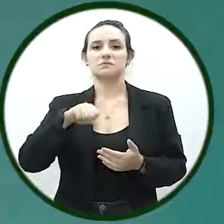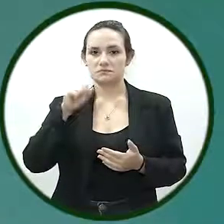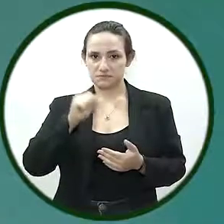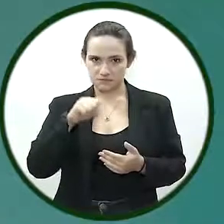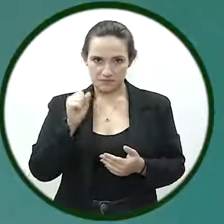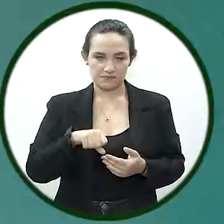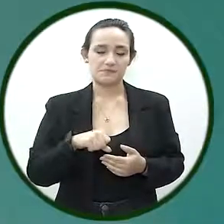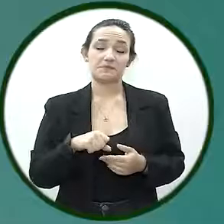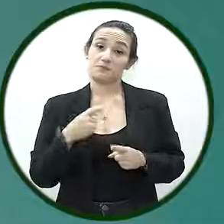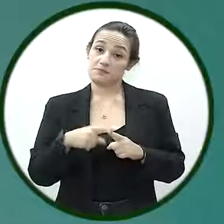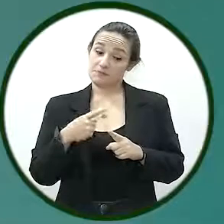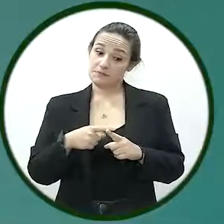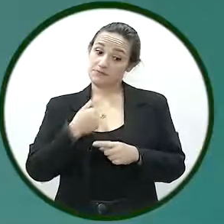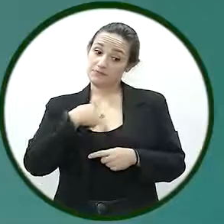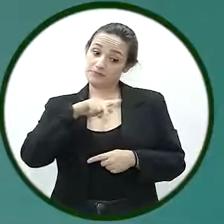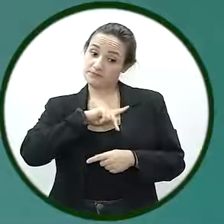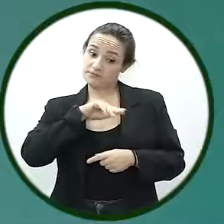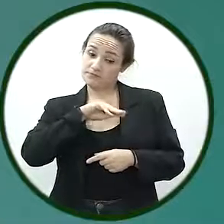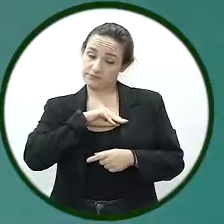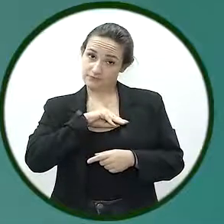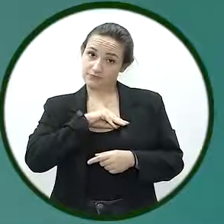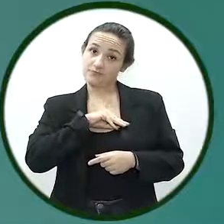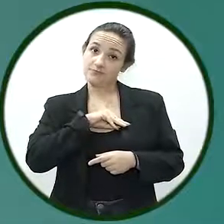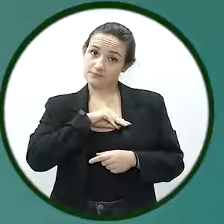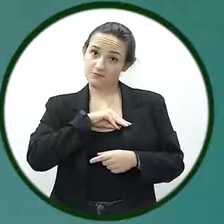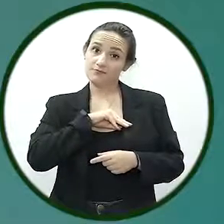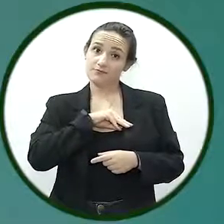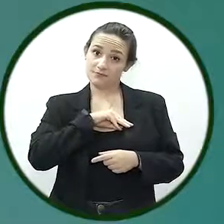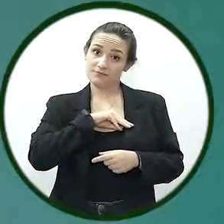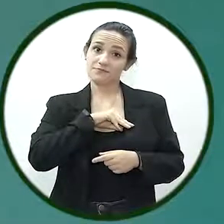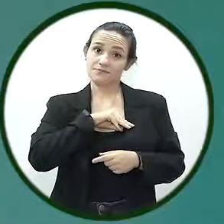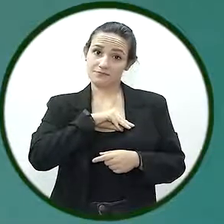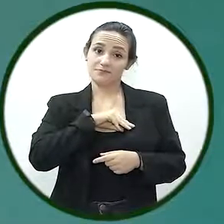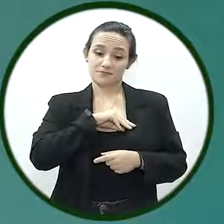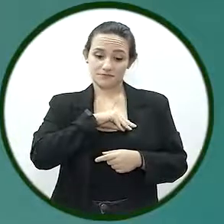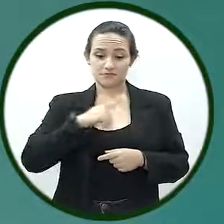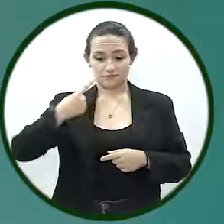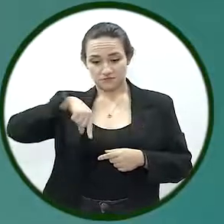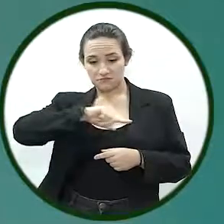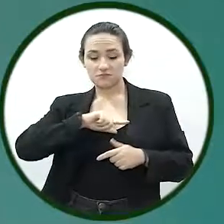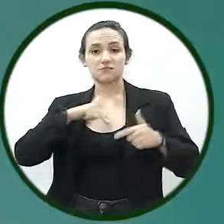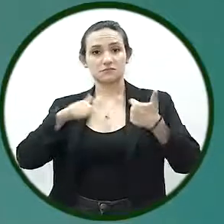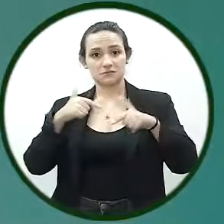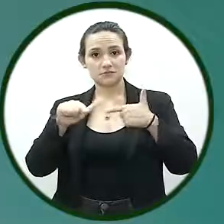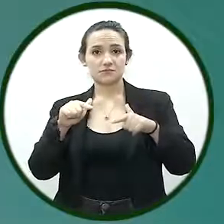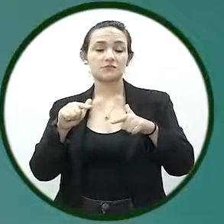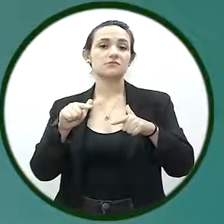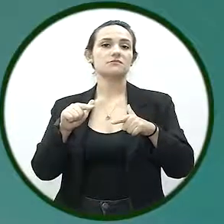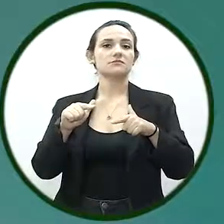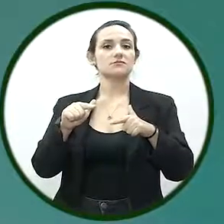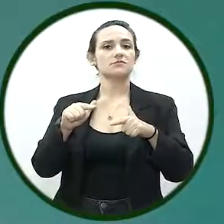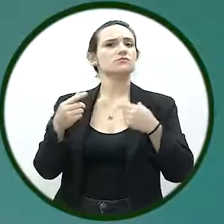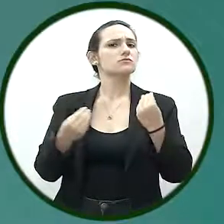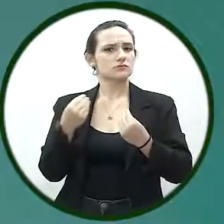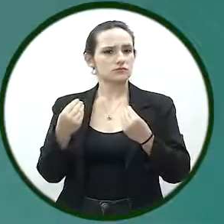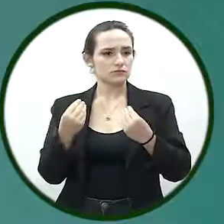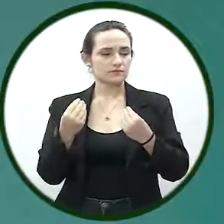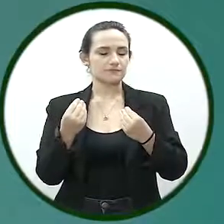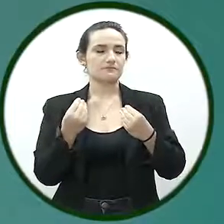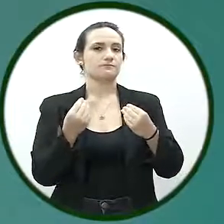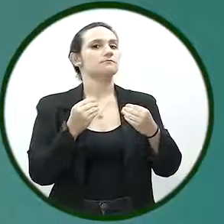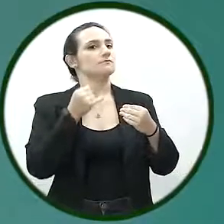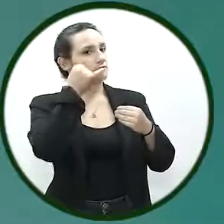militar, nós trabalhamos com o processo de prevenção e repressão. Mas o